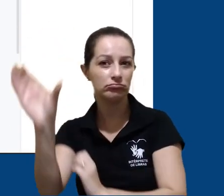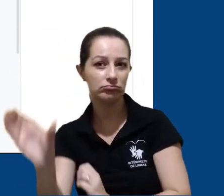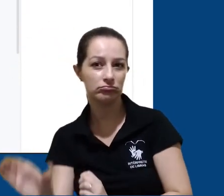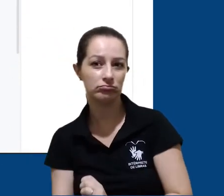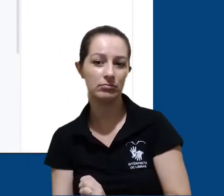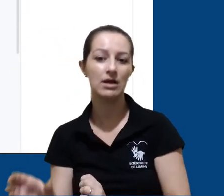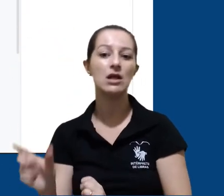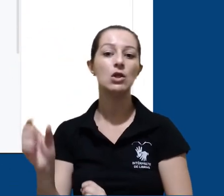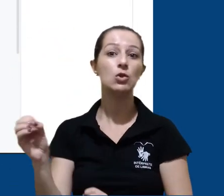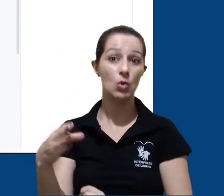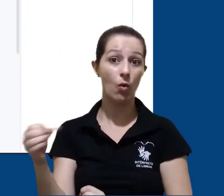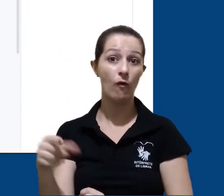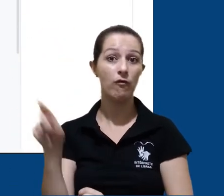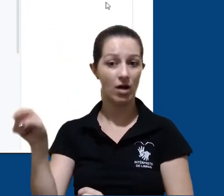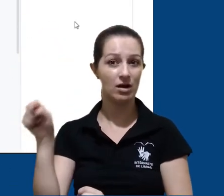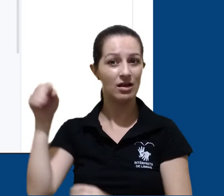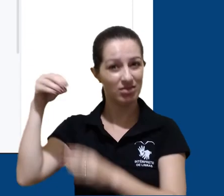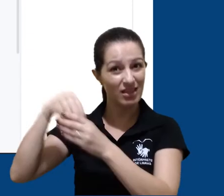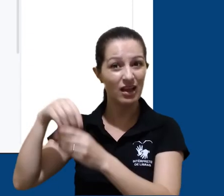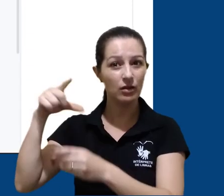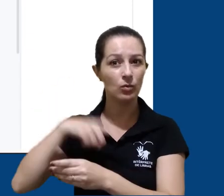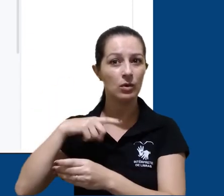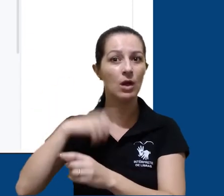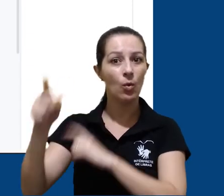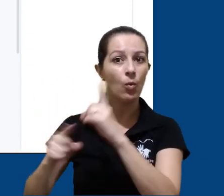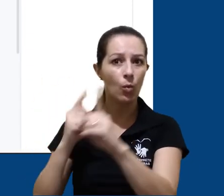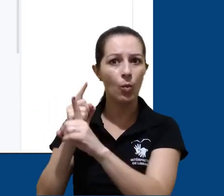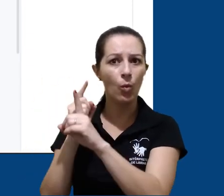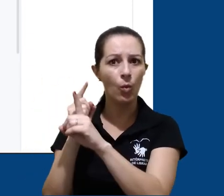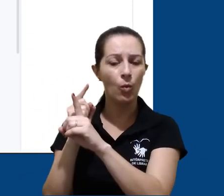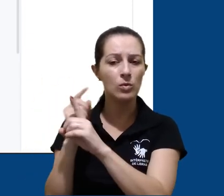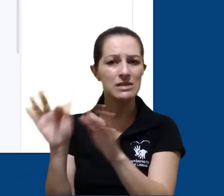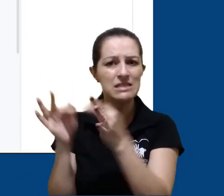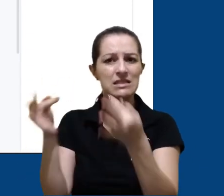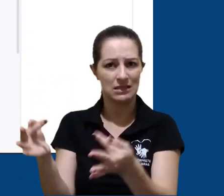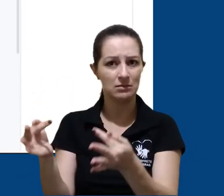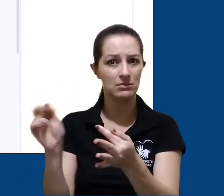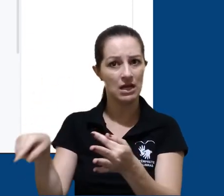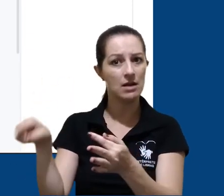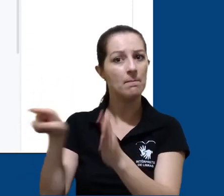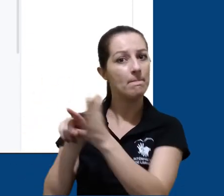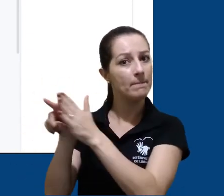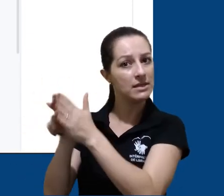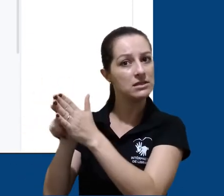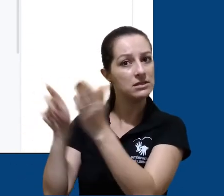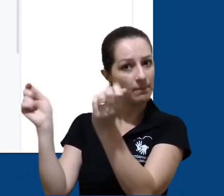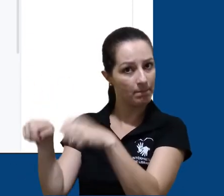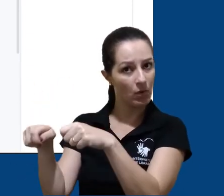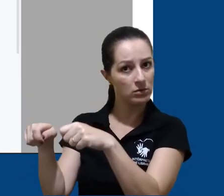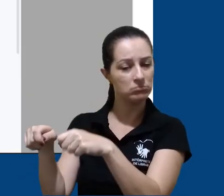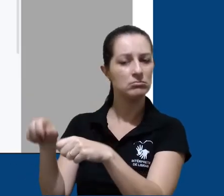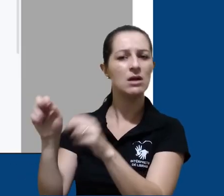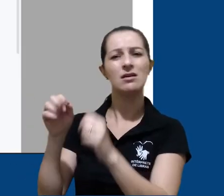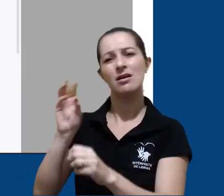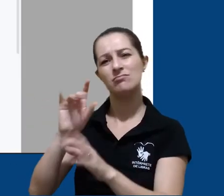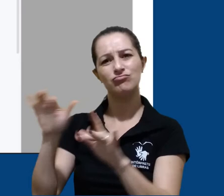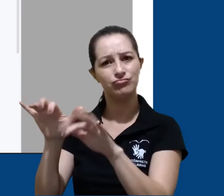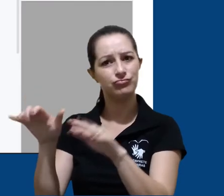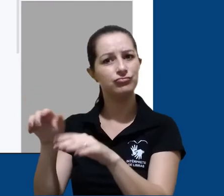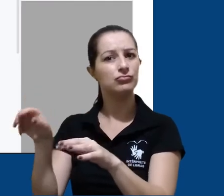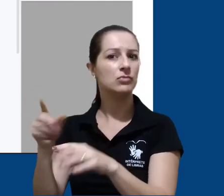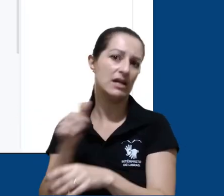texto se atirar nela temos uma versão reduzida do google e podemos realizar pesquisas o